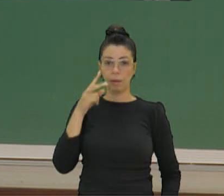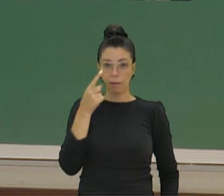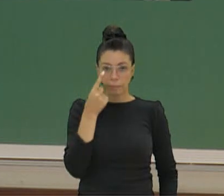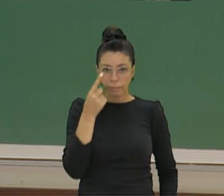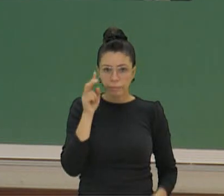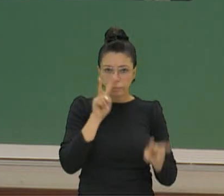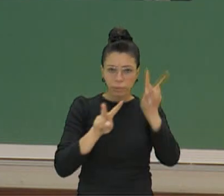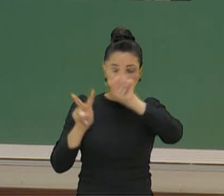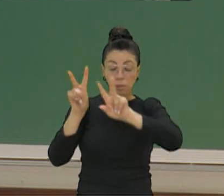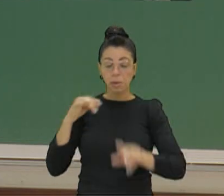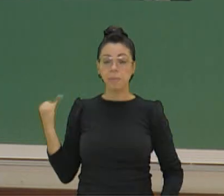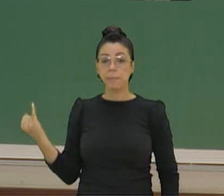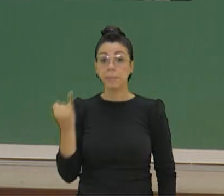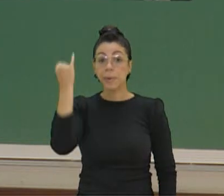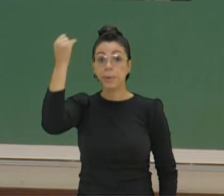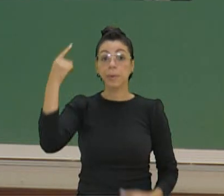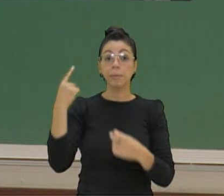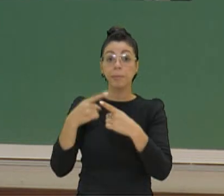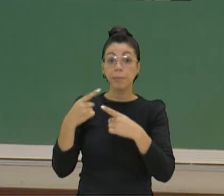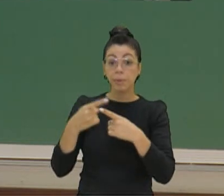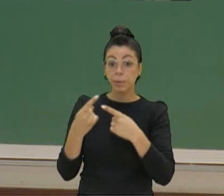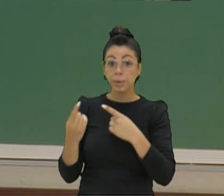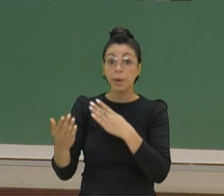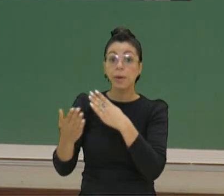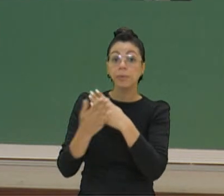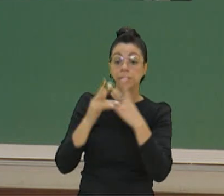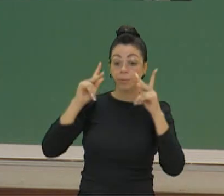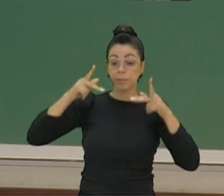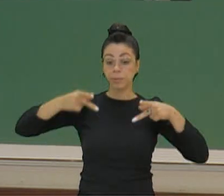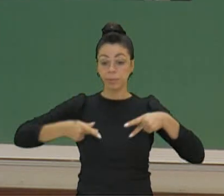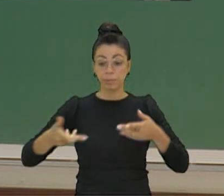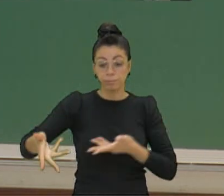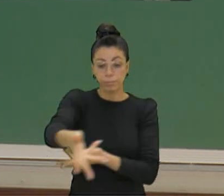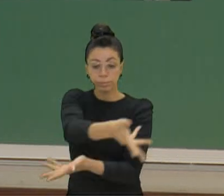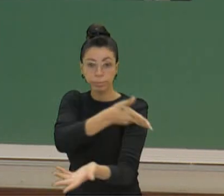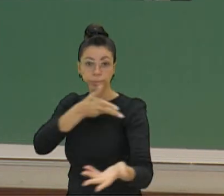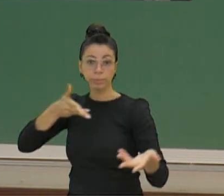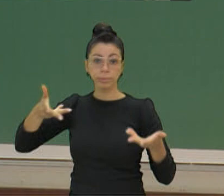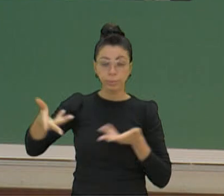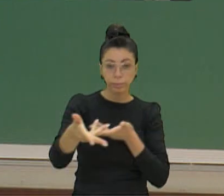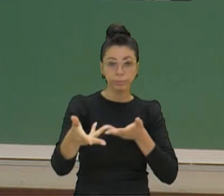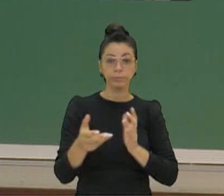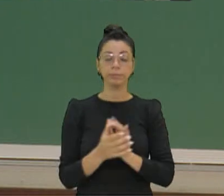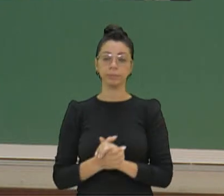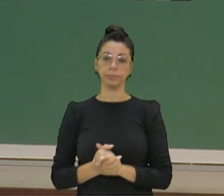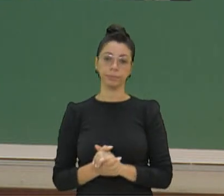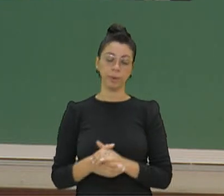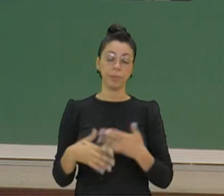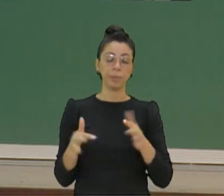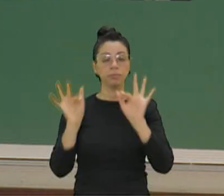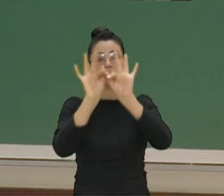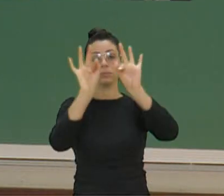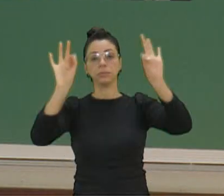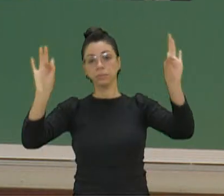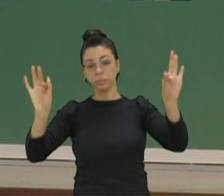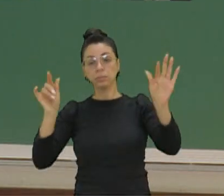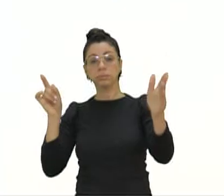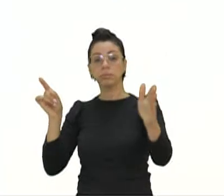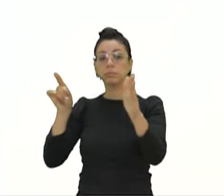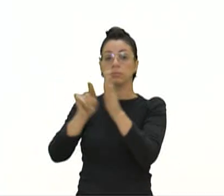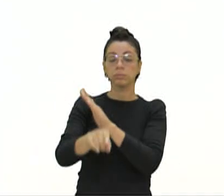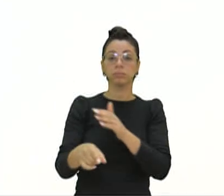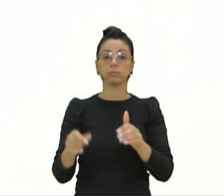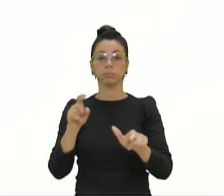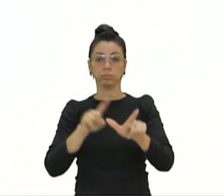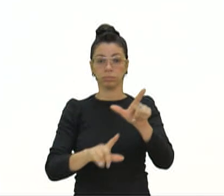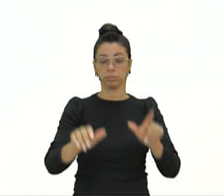pois auxilia o ser humano em sua interação com o ambiente. Ótimo! Com esta frase, ele pergunta na letra